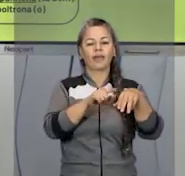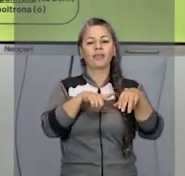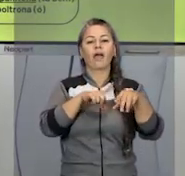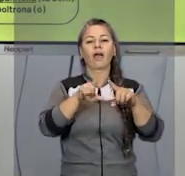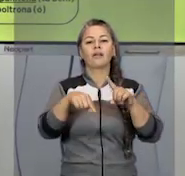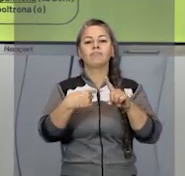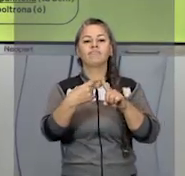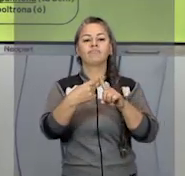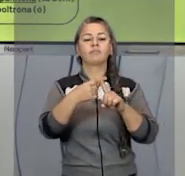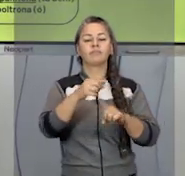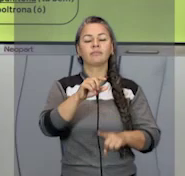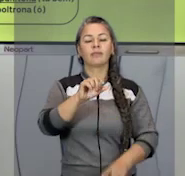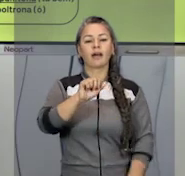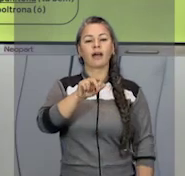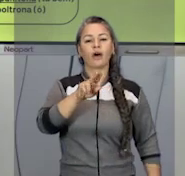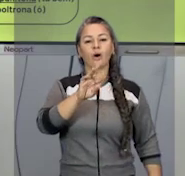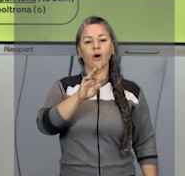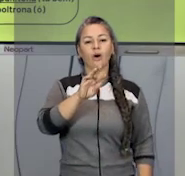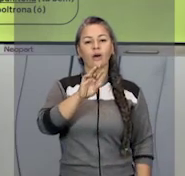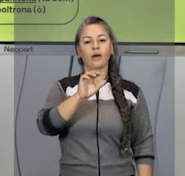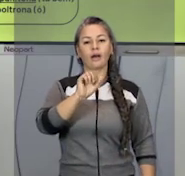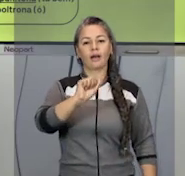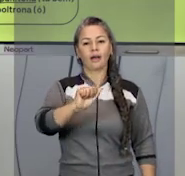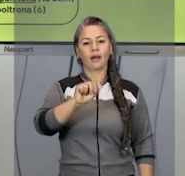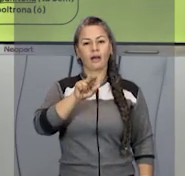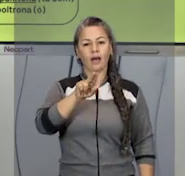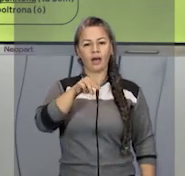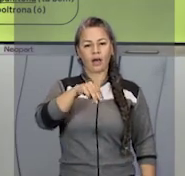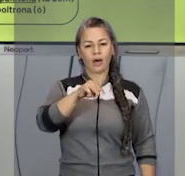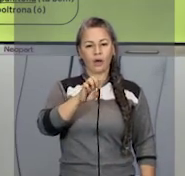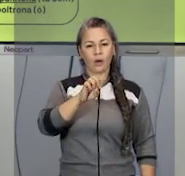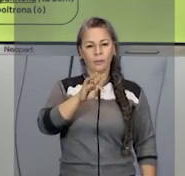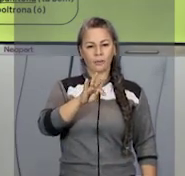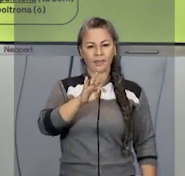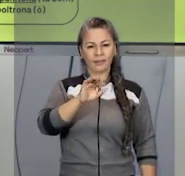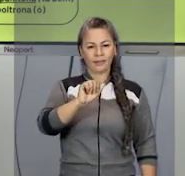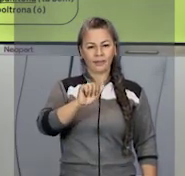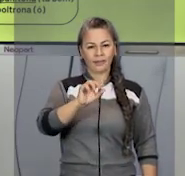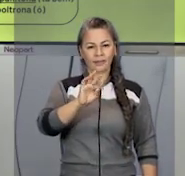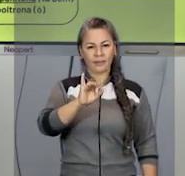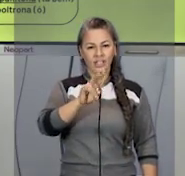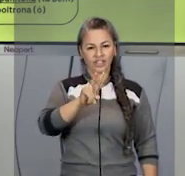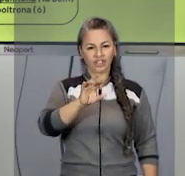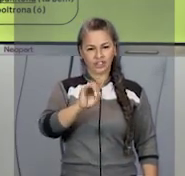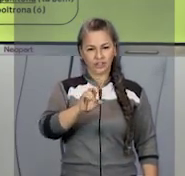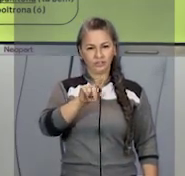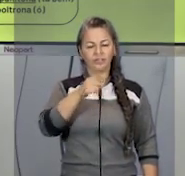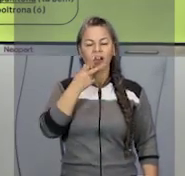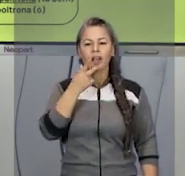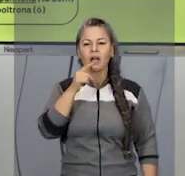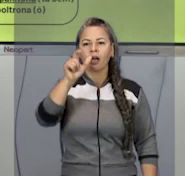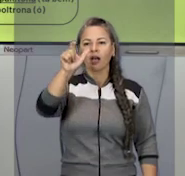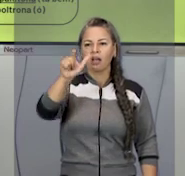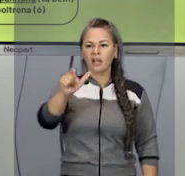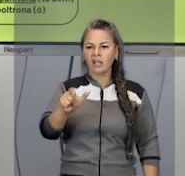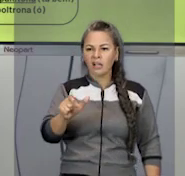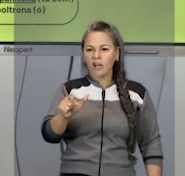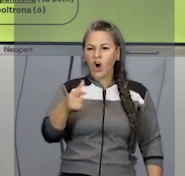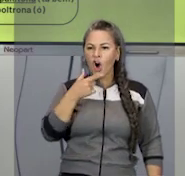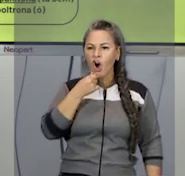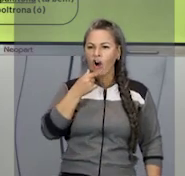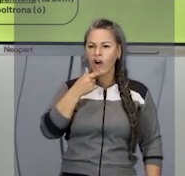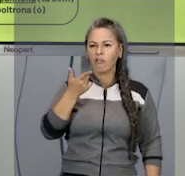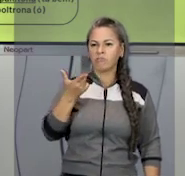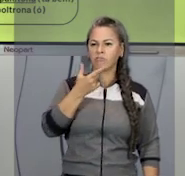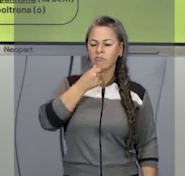assim, homenzarrão. Gente, quem no dia a dia fala, eu vi um homenzarrão? Ninguém fala assim.